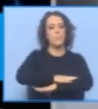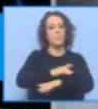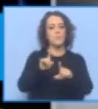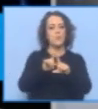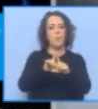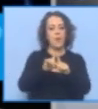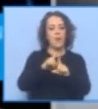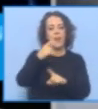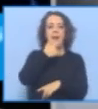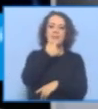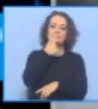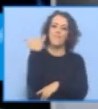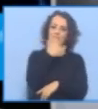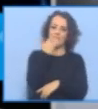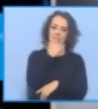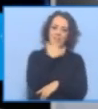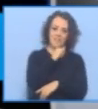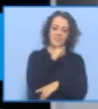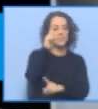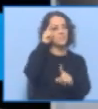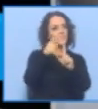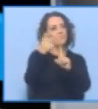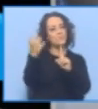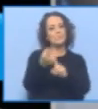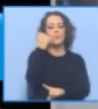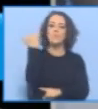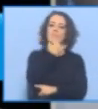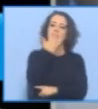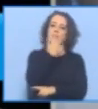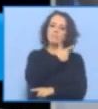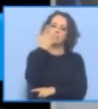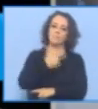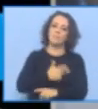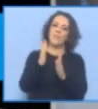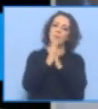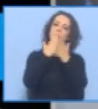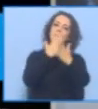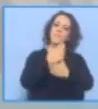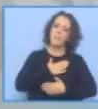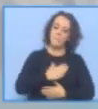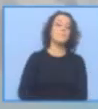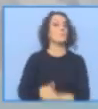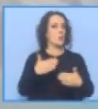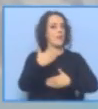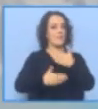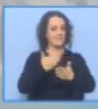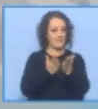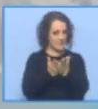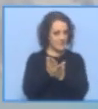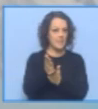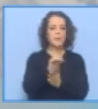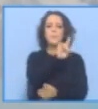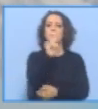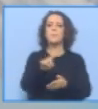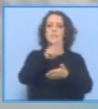à vida, chegar feliz, e alcançar essa felicidade plena que Deus nos quer oferecer. Vamos precisamente avançar para a